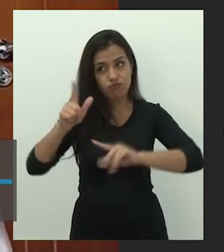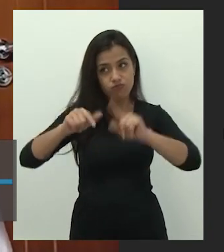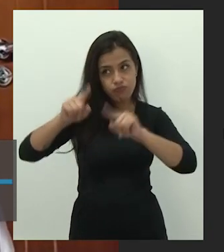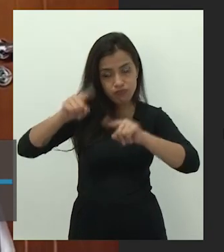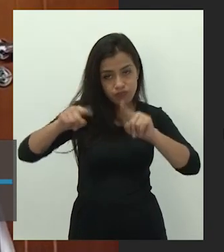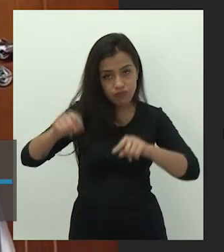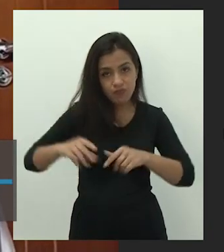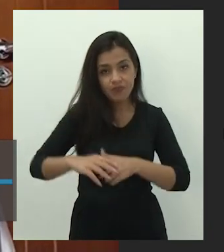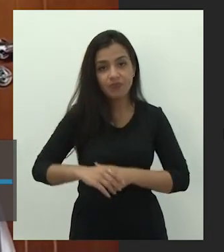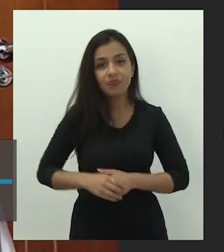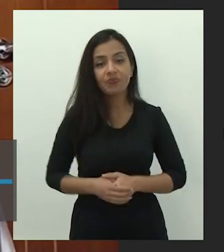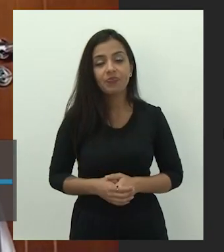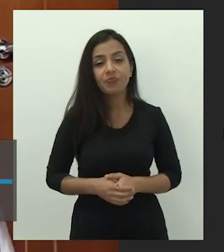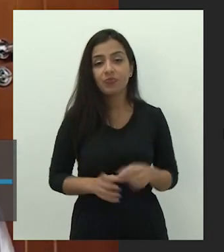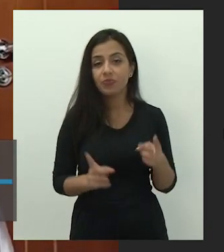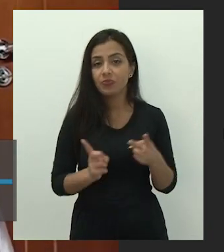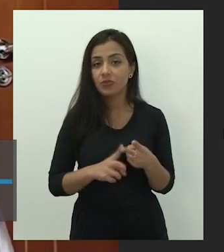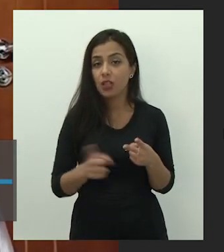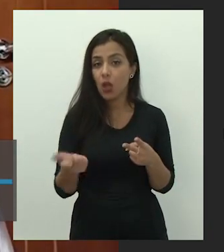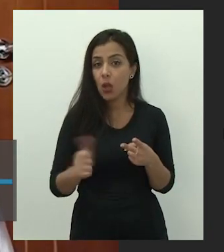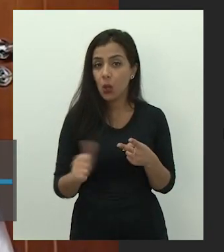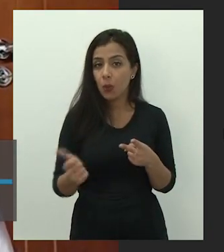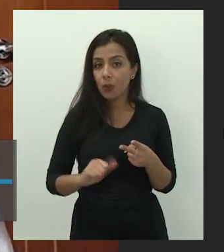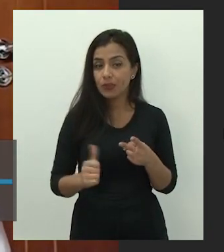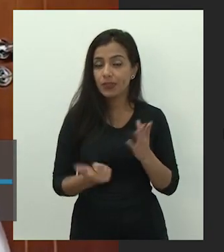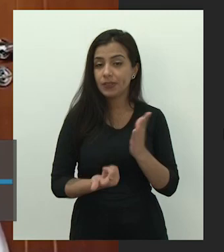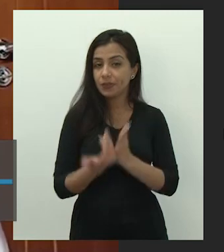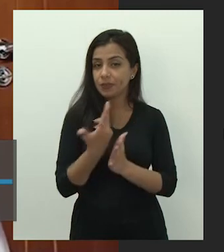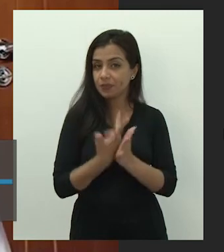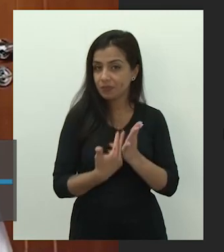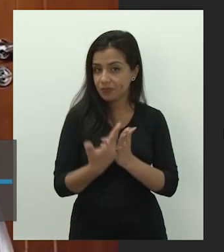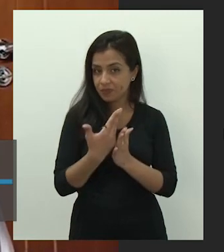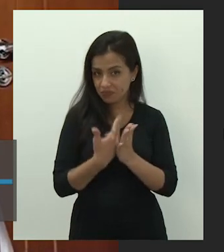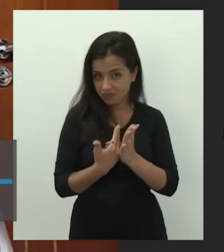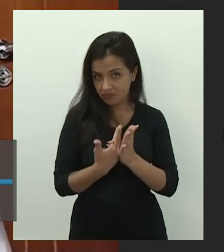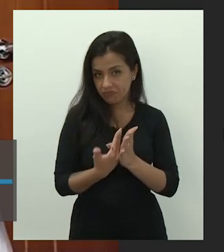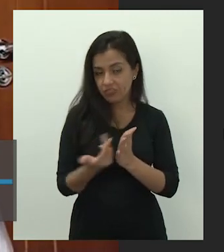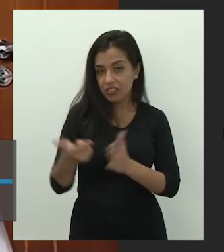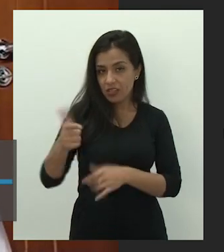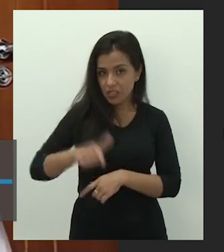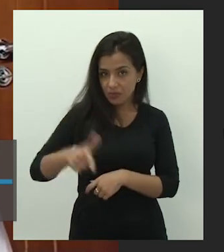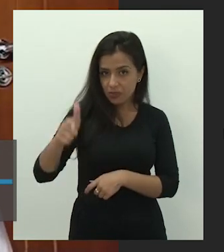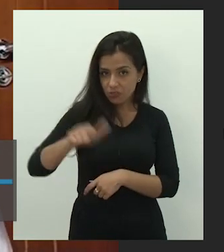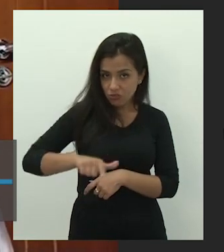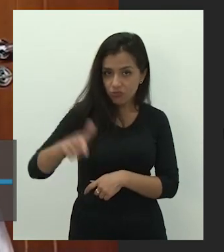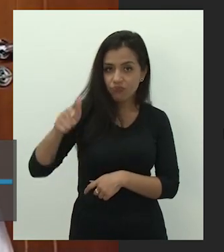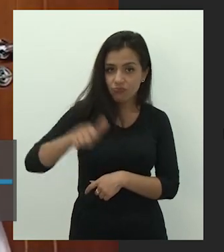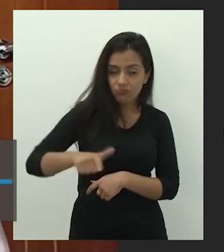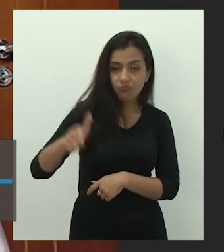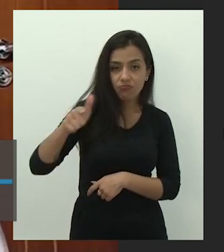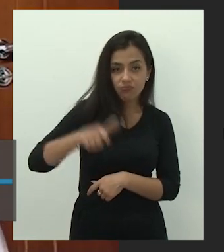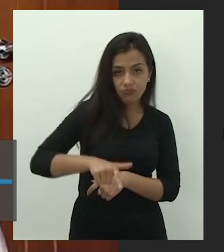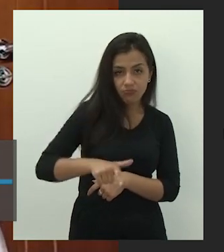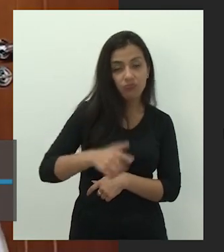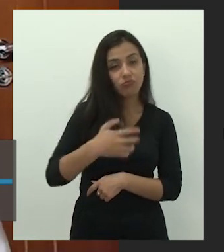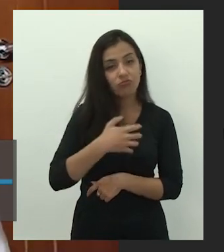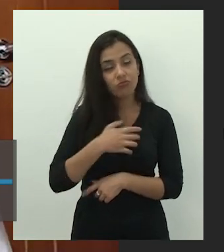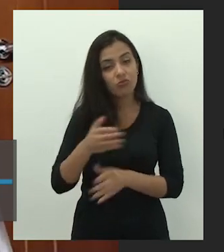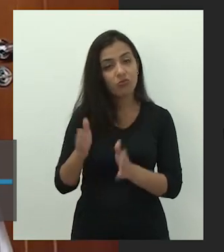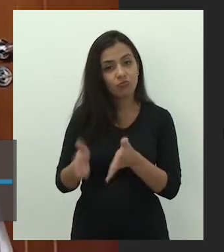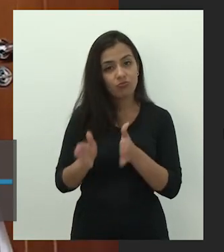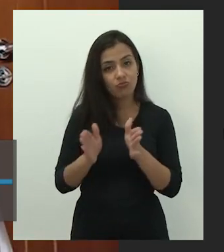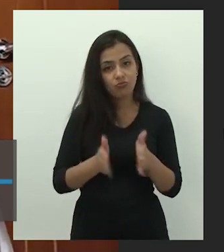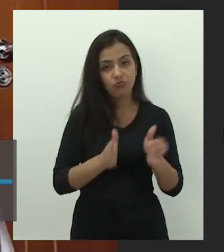que é descrever os elementos ausentes em sequências repetitivas e em sequências recursivas de